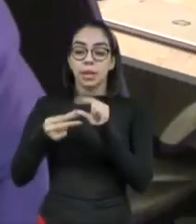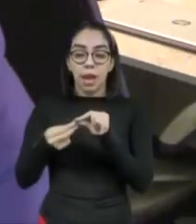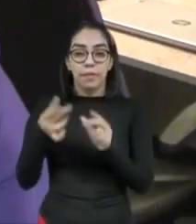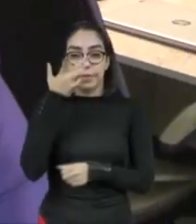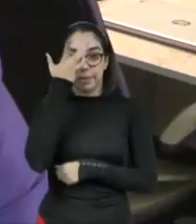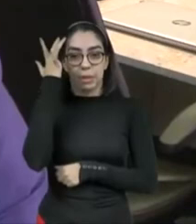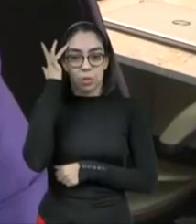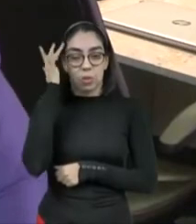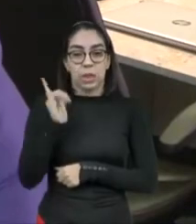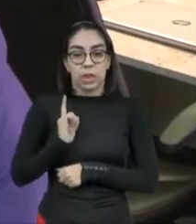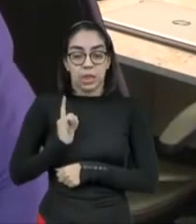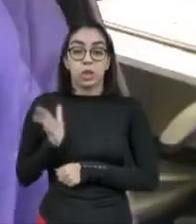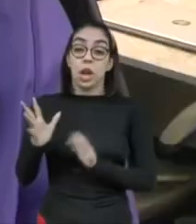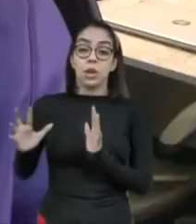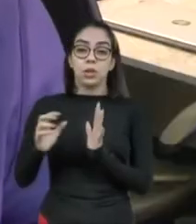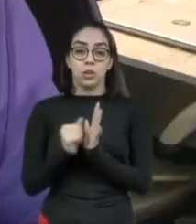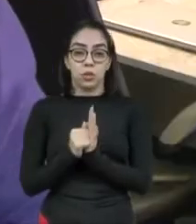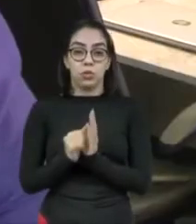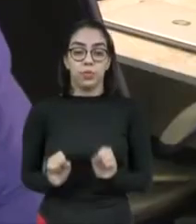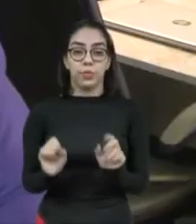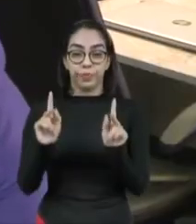entidade cadastrada, de